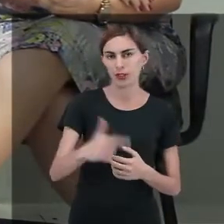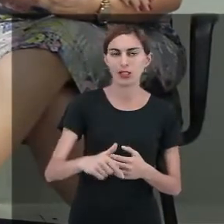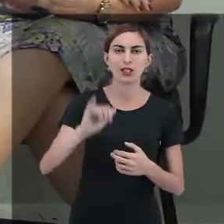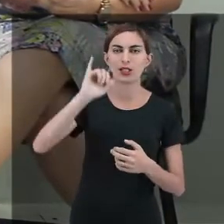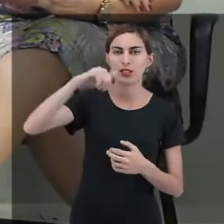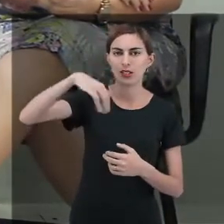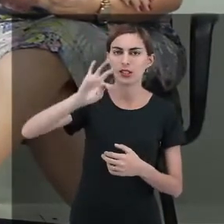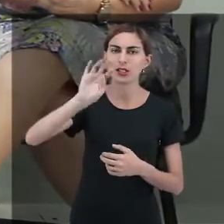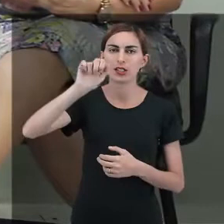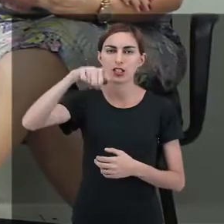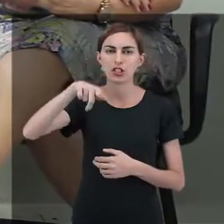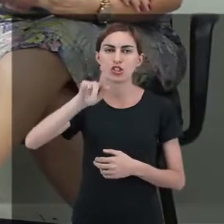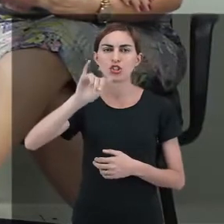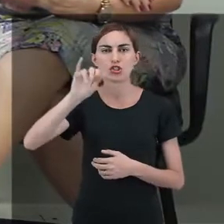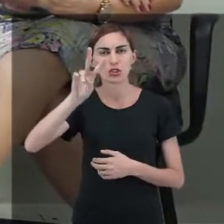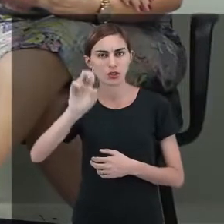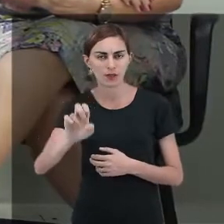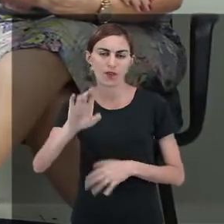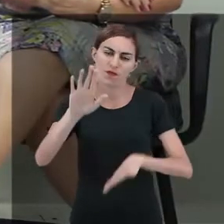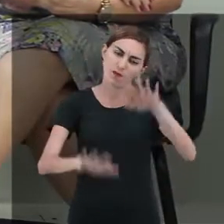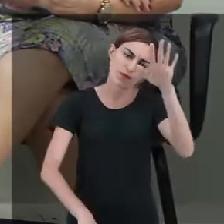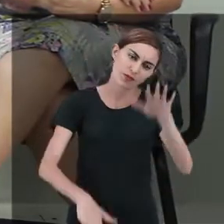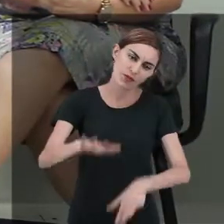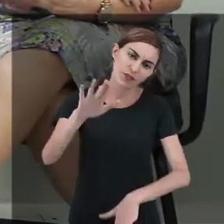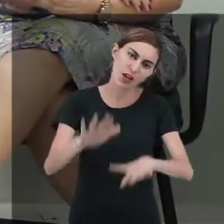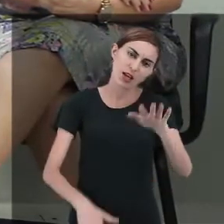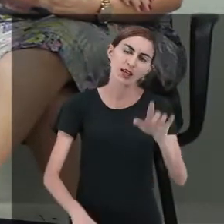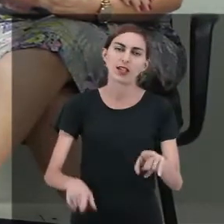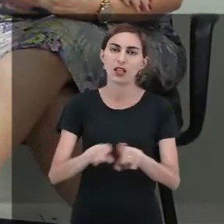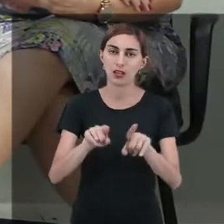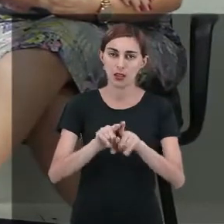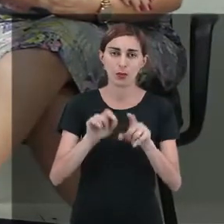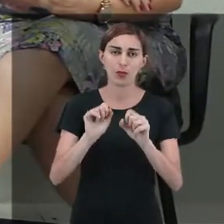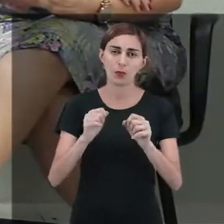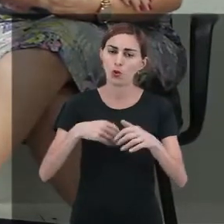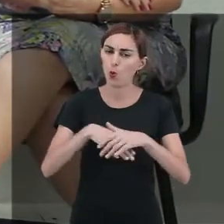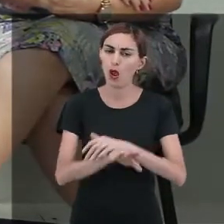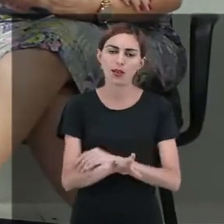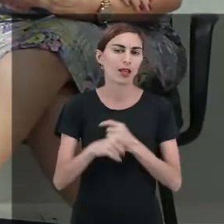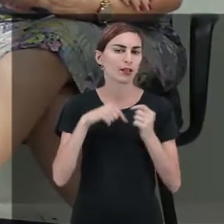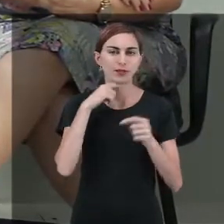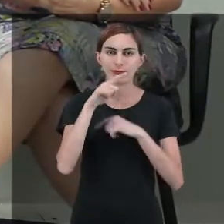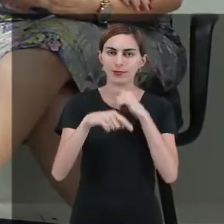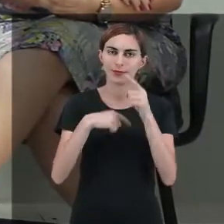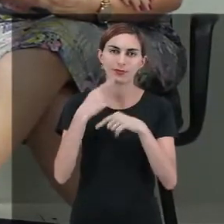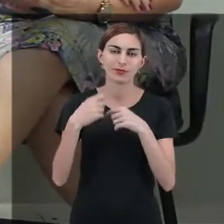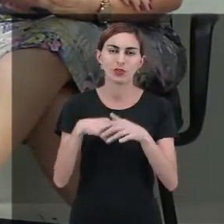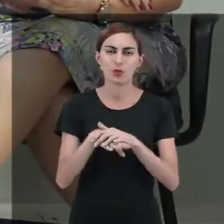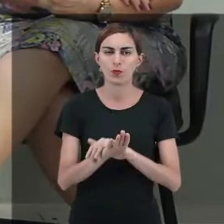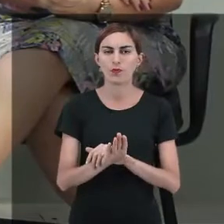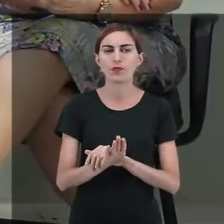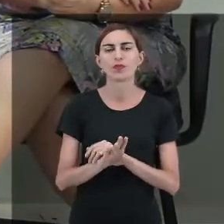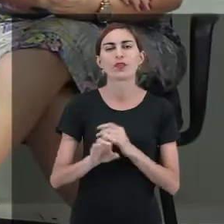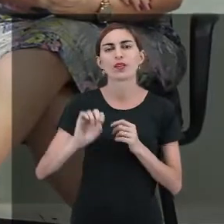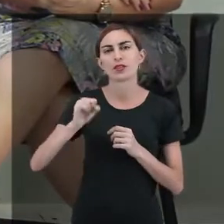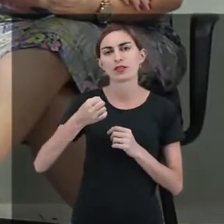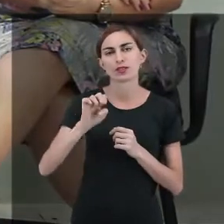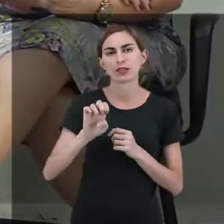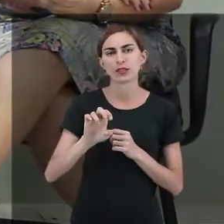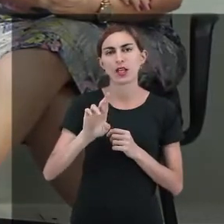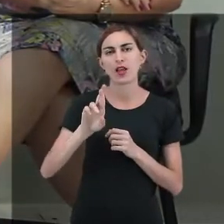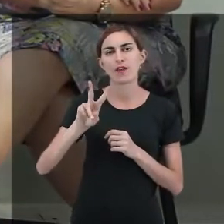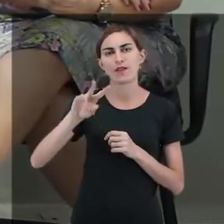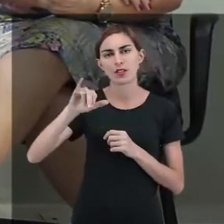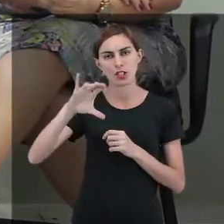intangível, né, que a gente chama, é variável, e o serviço também é perecível. Ele não pode ser guardado, ele deve ser estocado. E o serviço também, ele